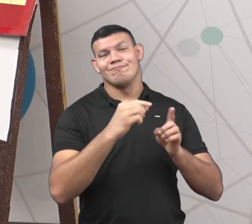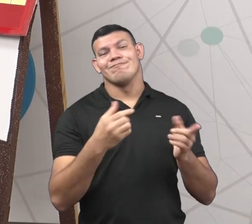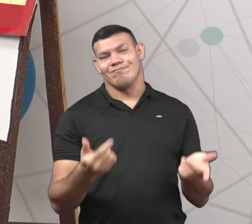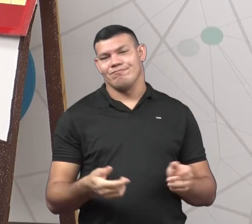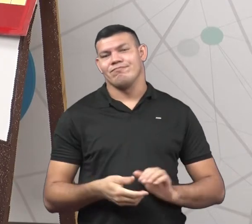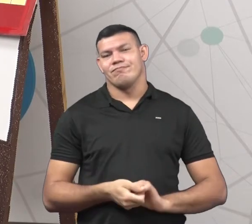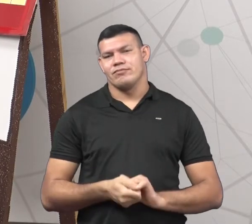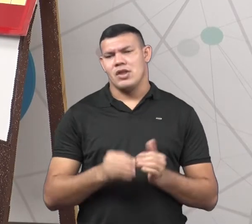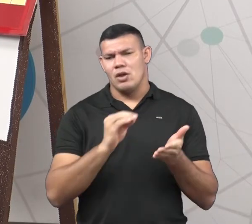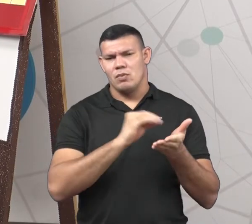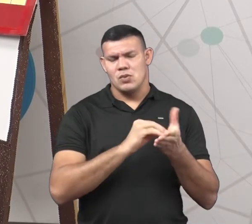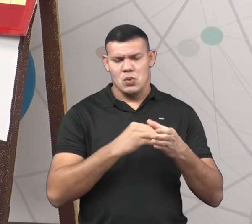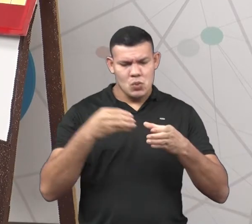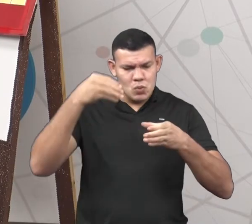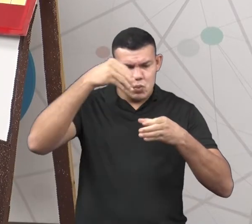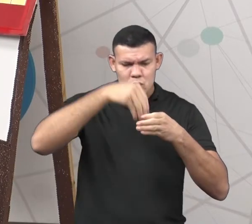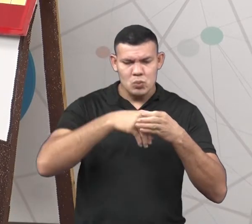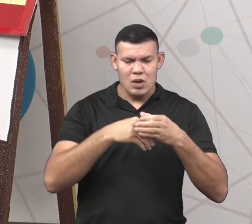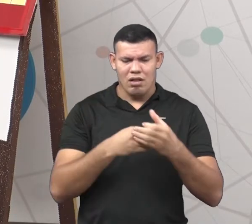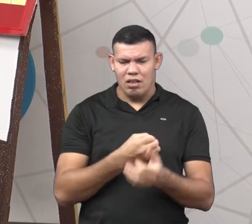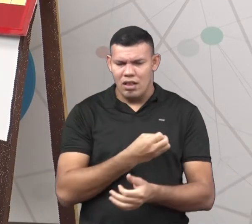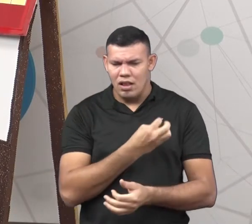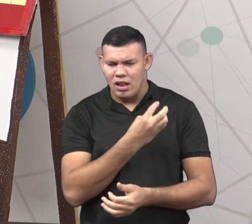100.000 unidades.